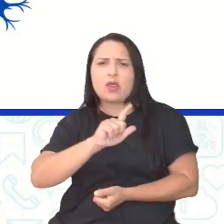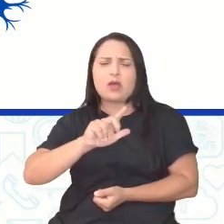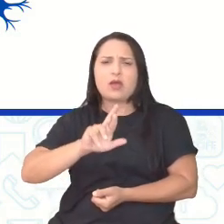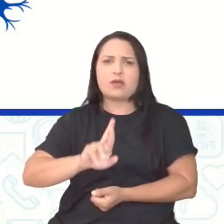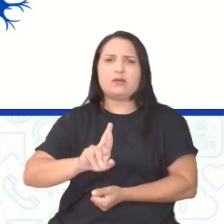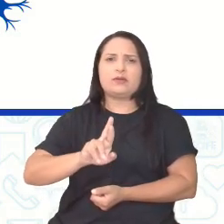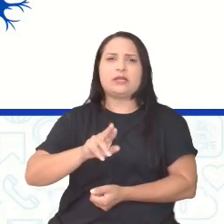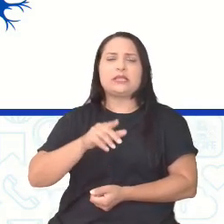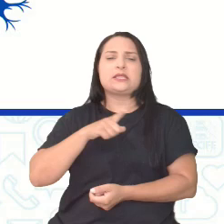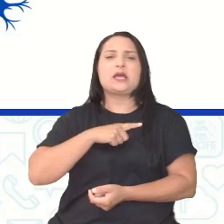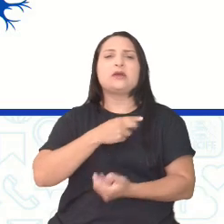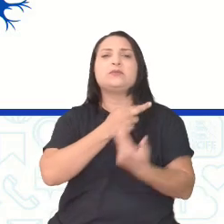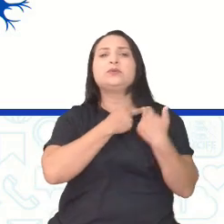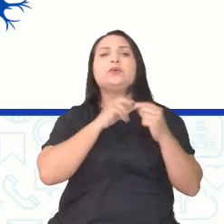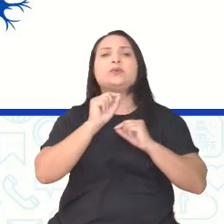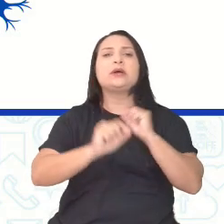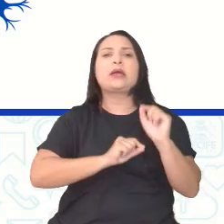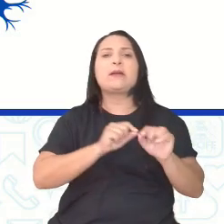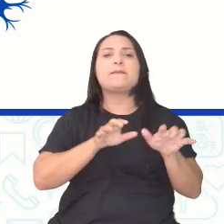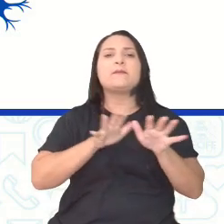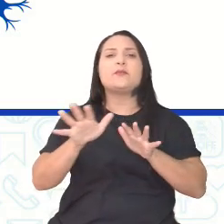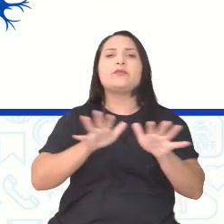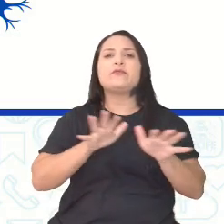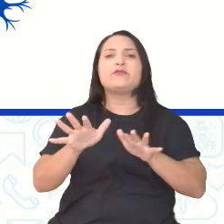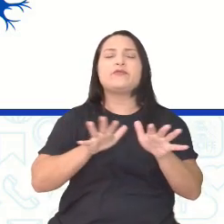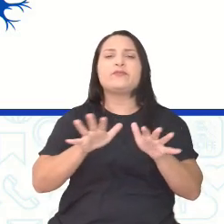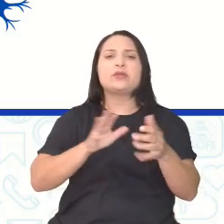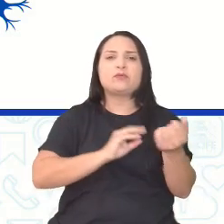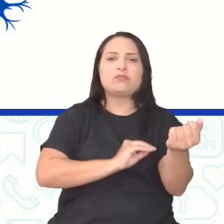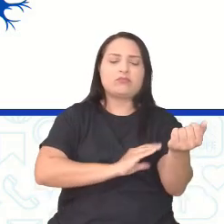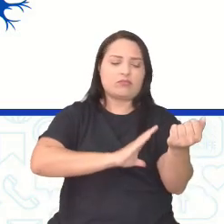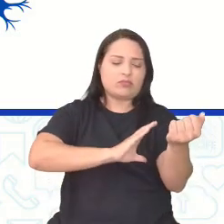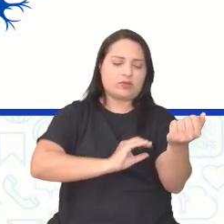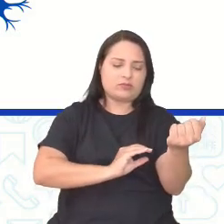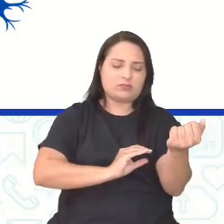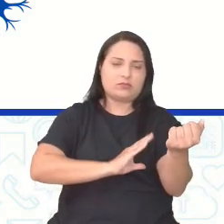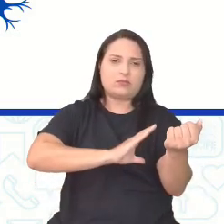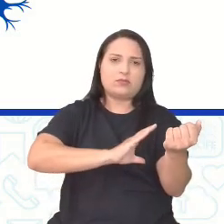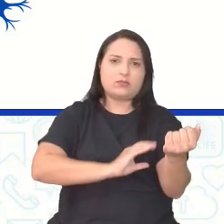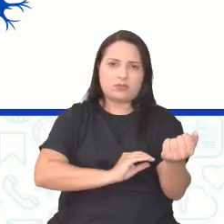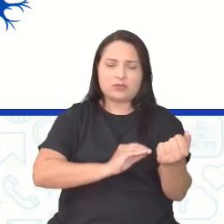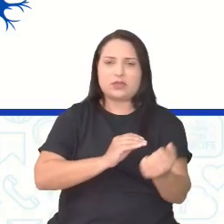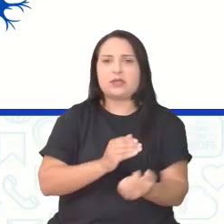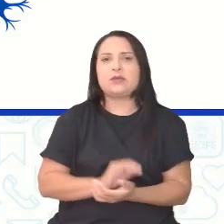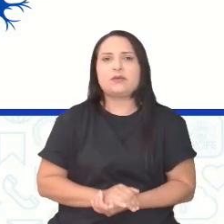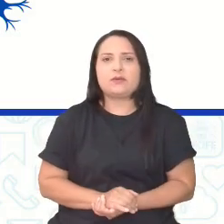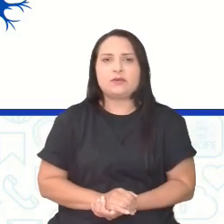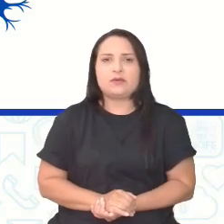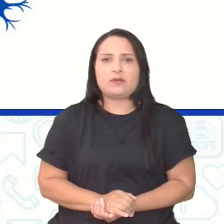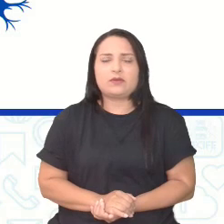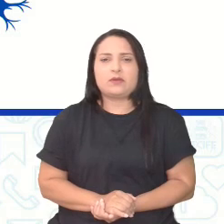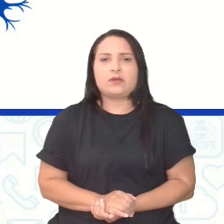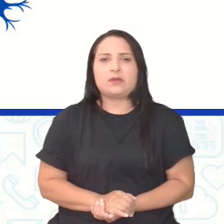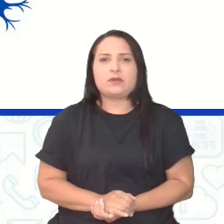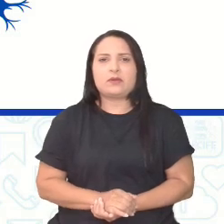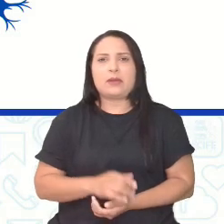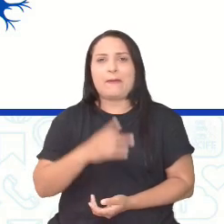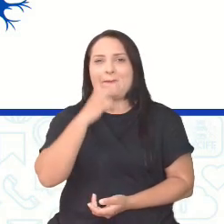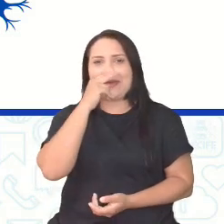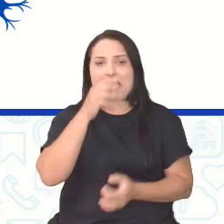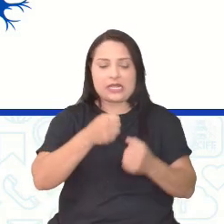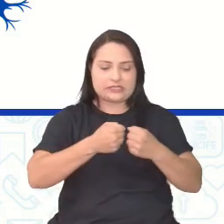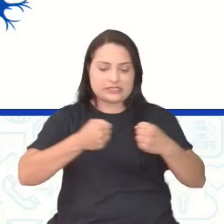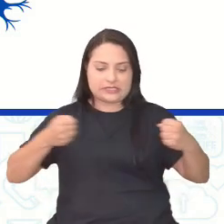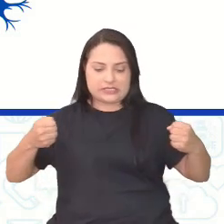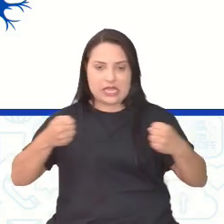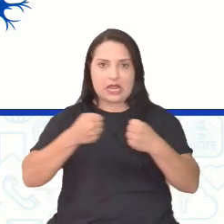pela movimentação através de contração. É bem interessante que os músculos do nosso corpo são verdadeiros elásticos.